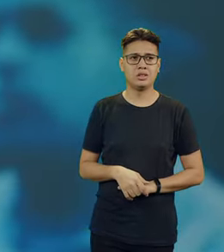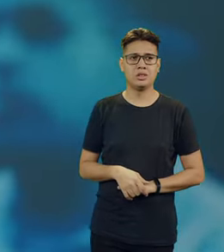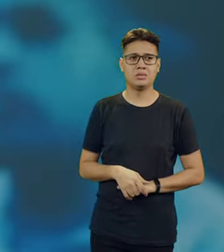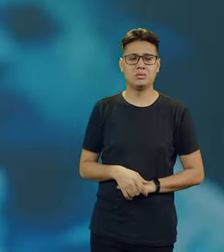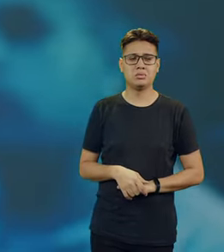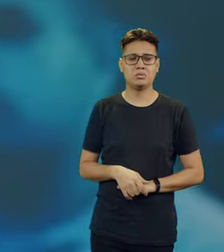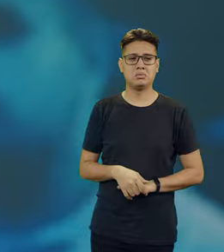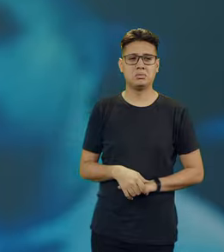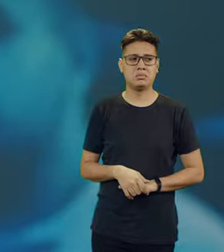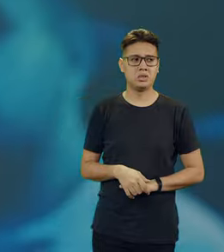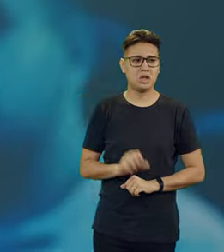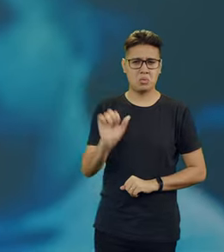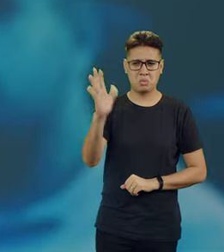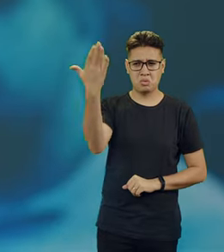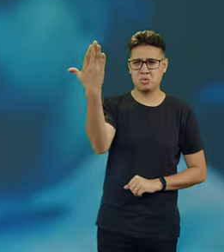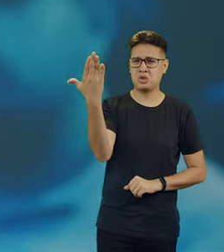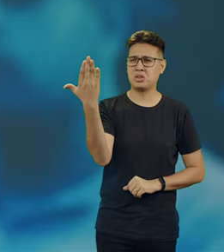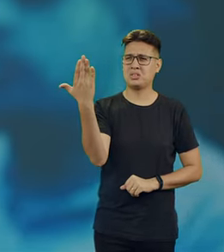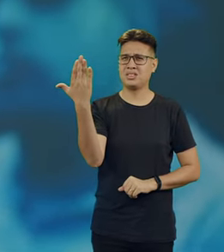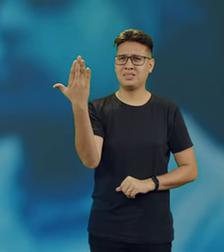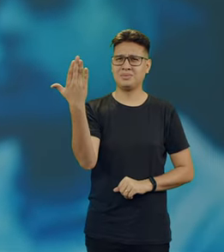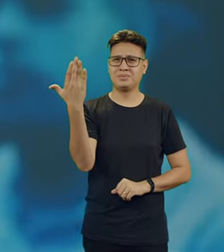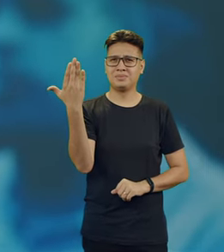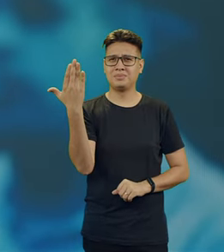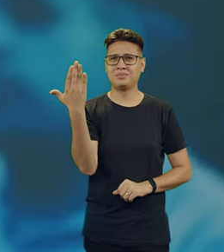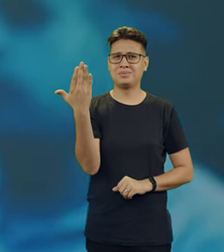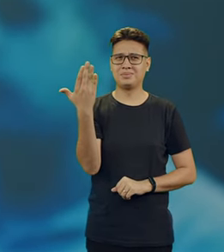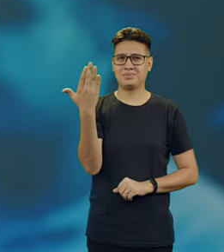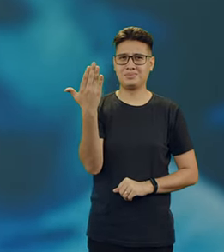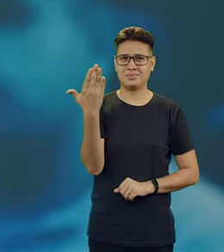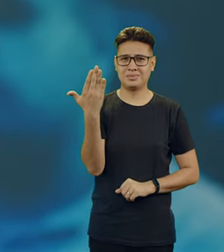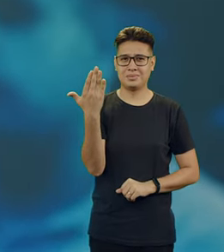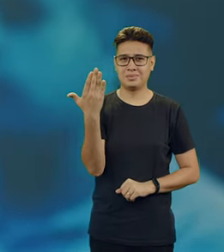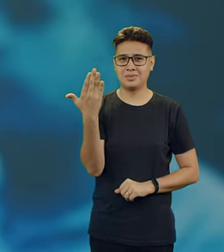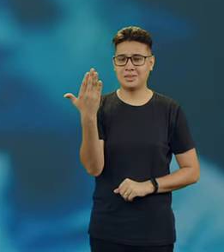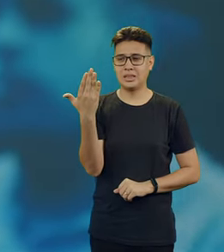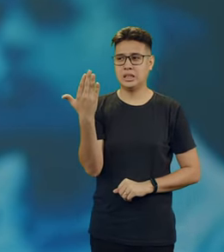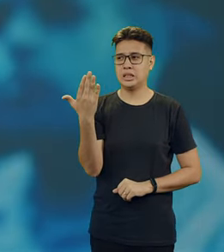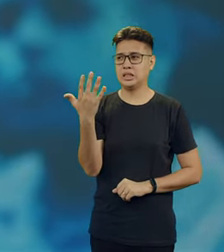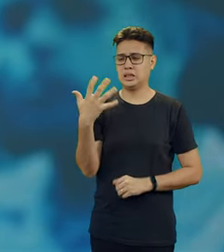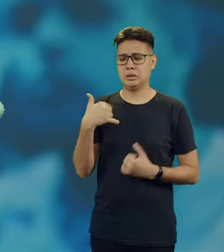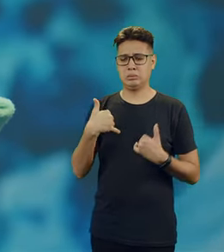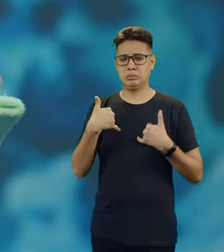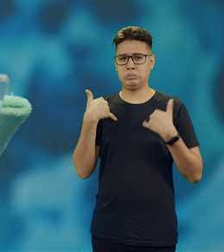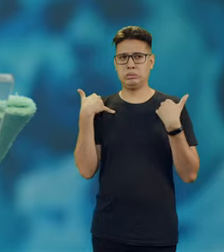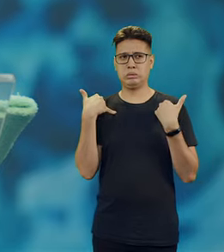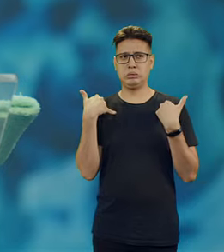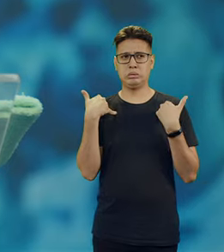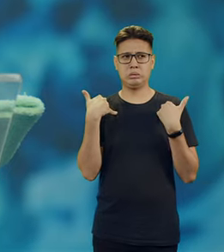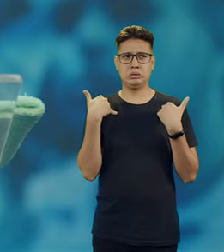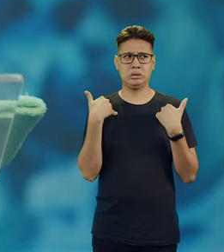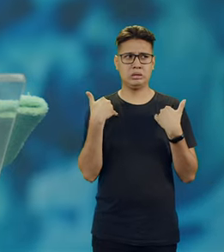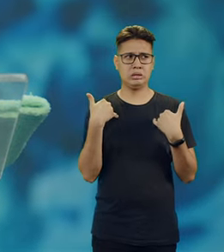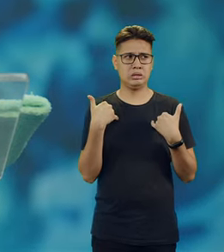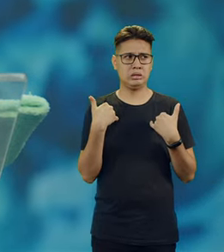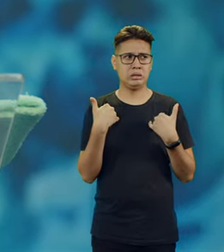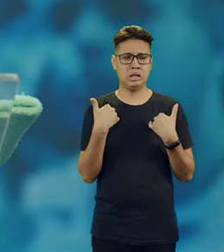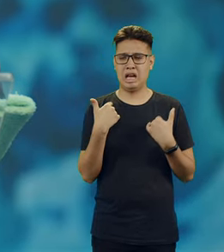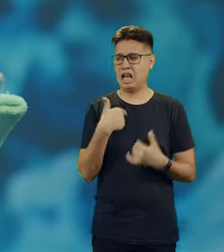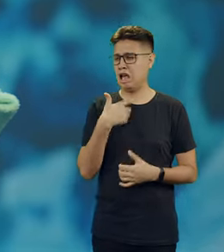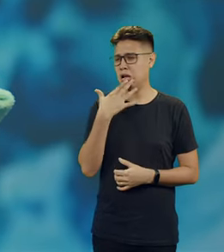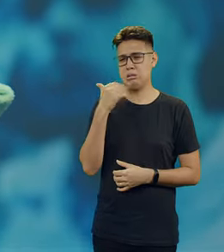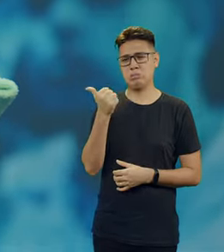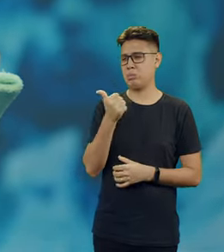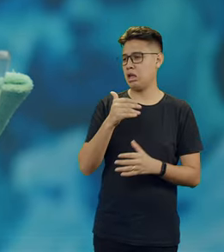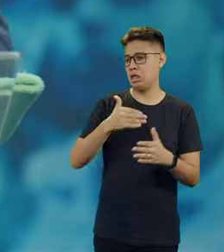descaradamente, são falsos para com Deus. São arrogantes, se acham